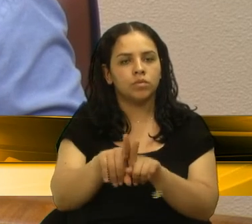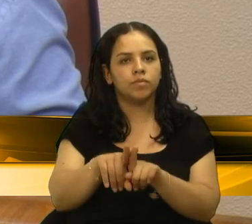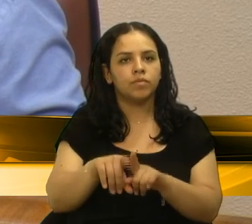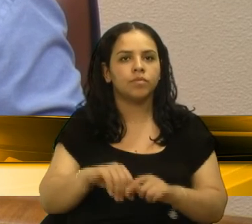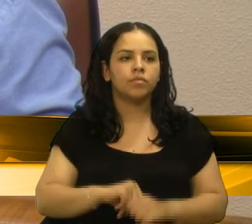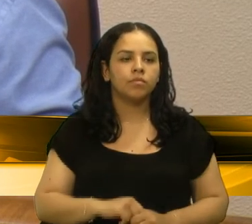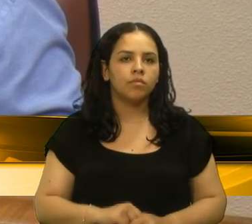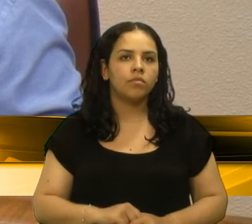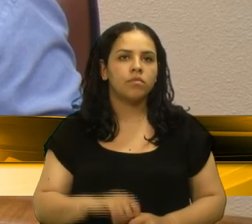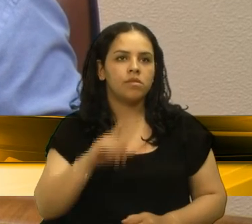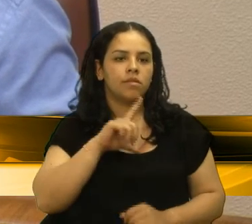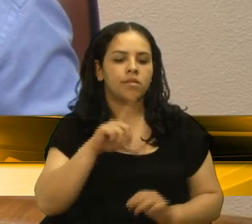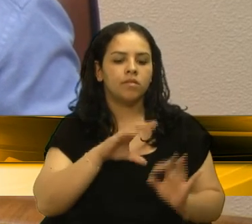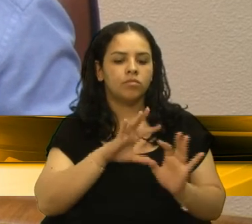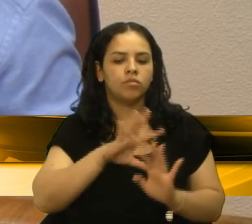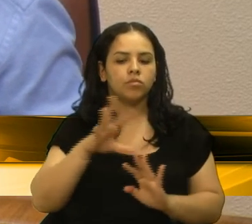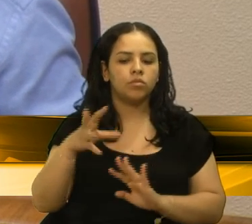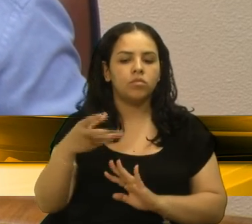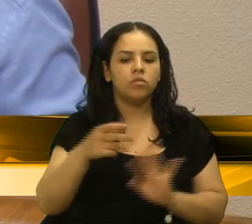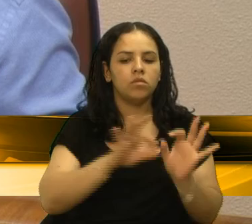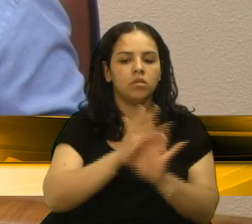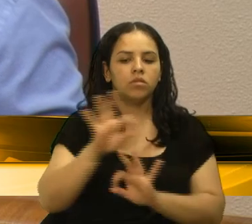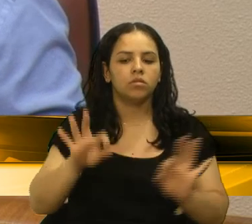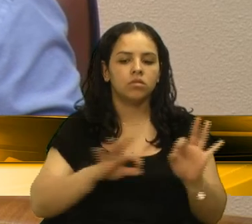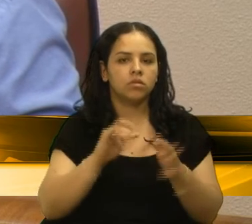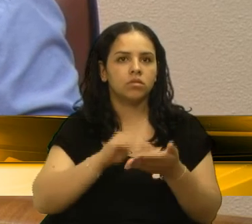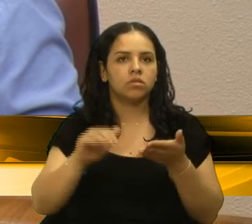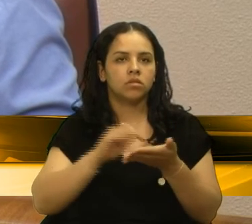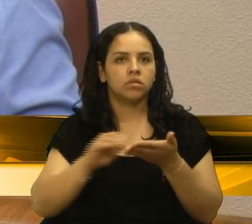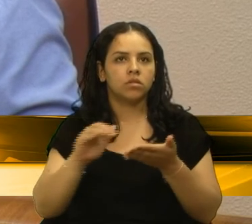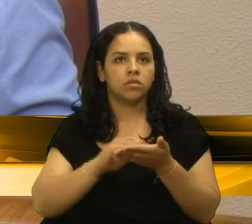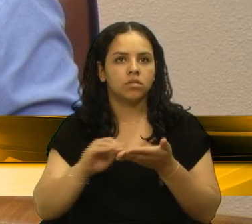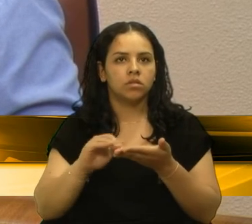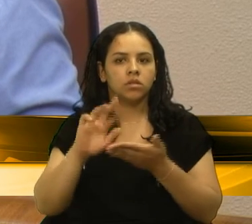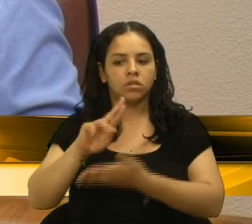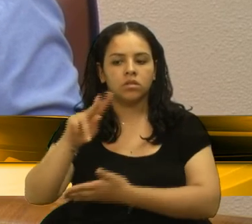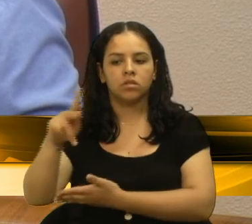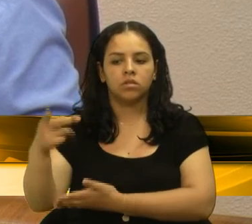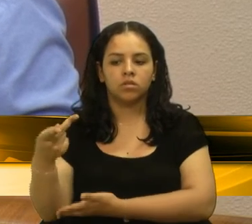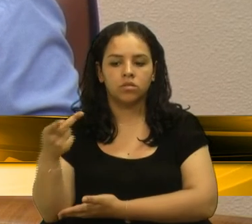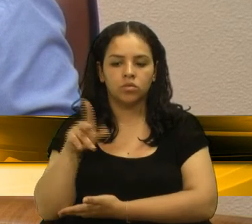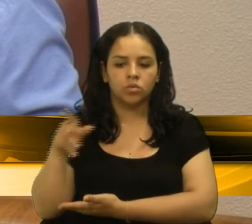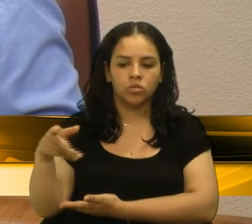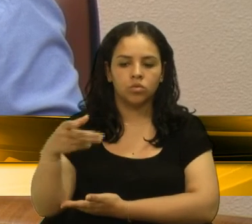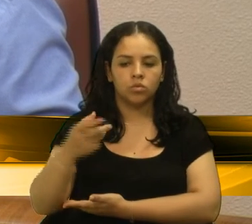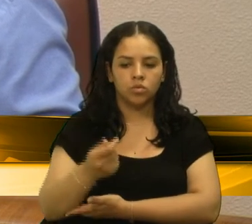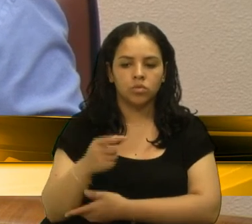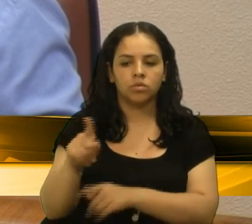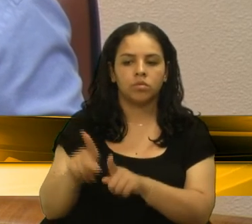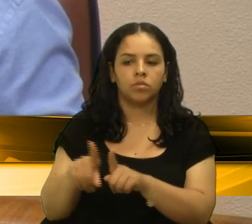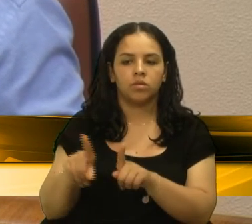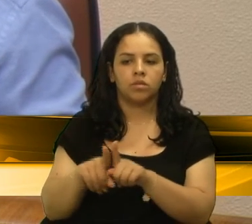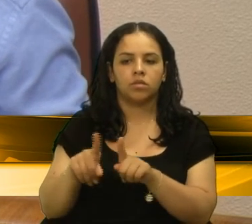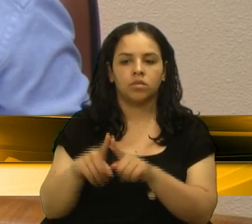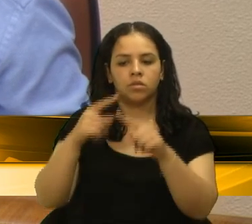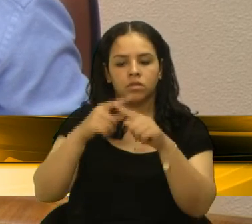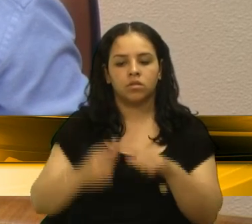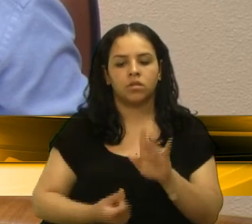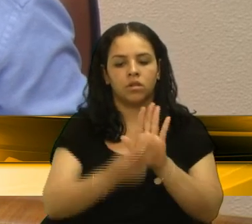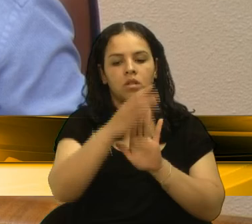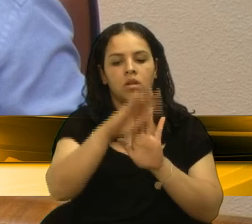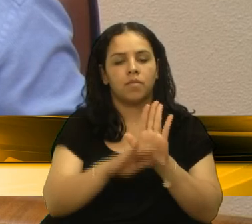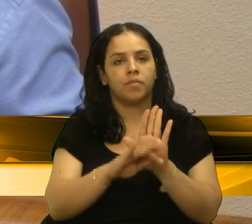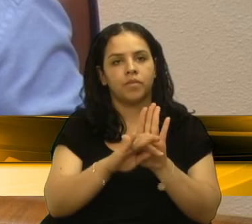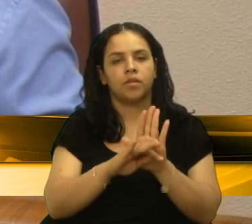Tem todo um cronograma, diversos volumes que a Secretaria de Recursos Humanos e Logística protocolou de todos os procedimentos licitatórios. E ali nós firmamos que